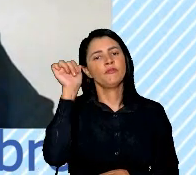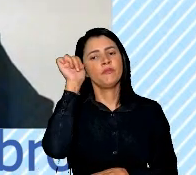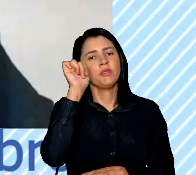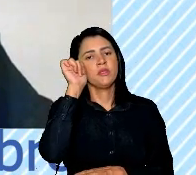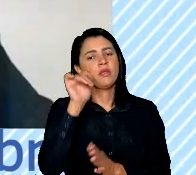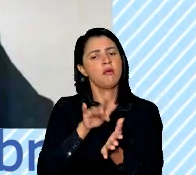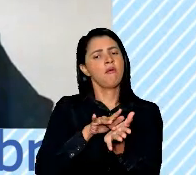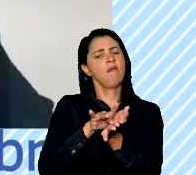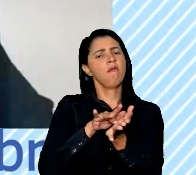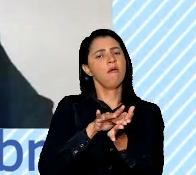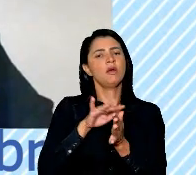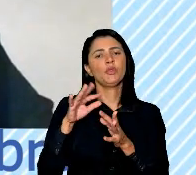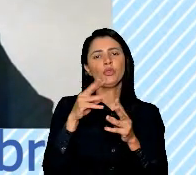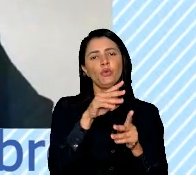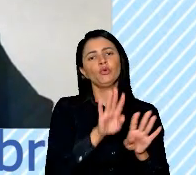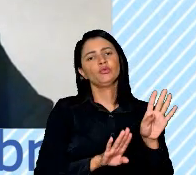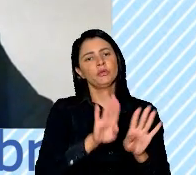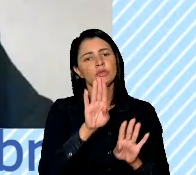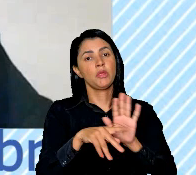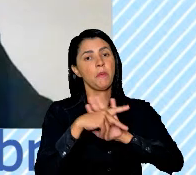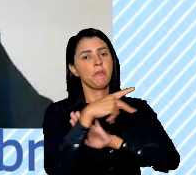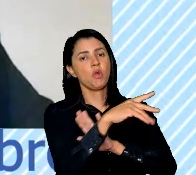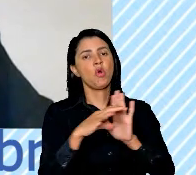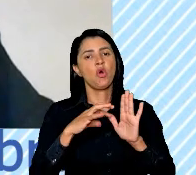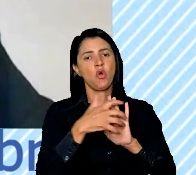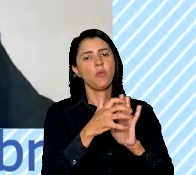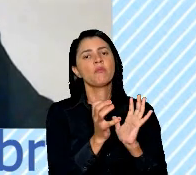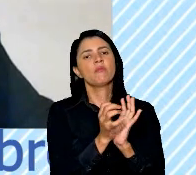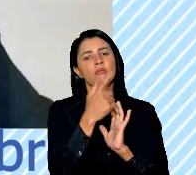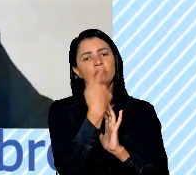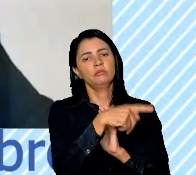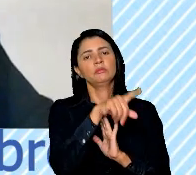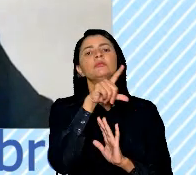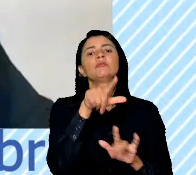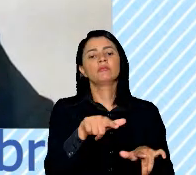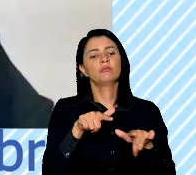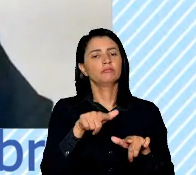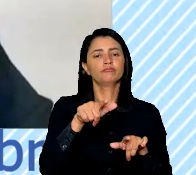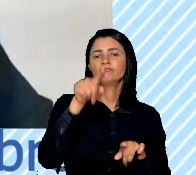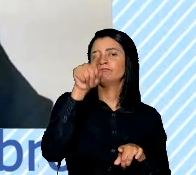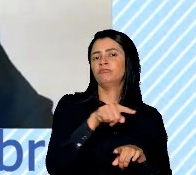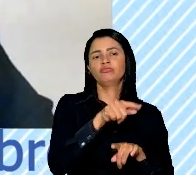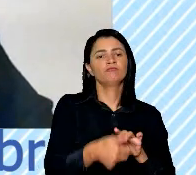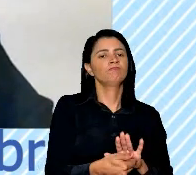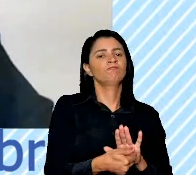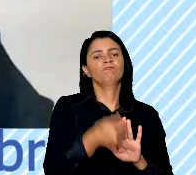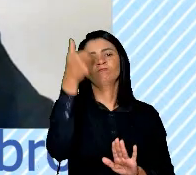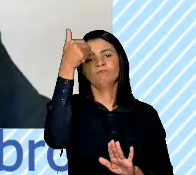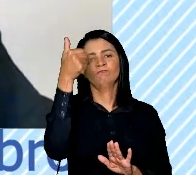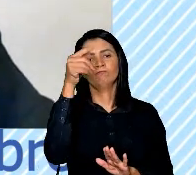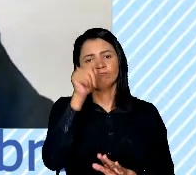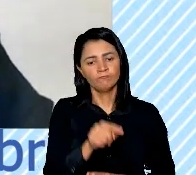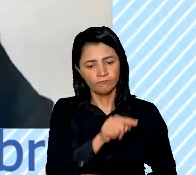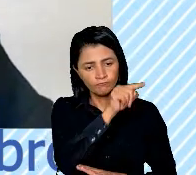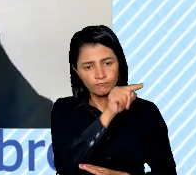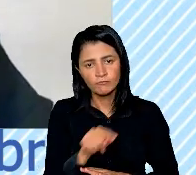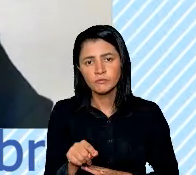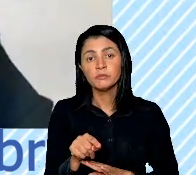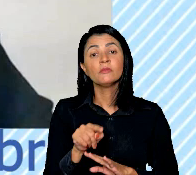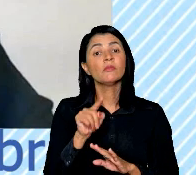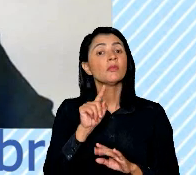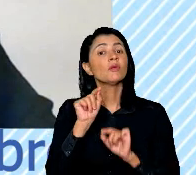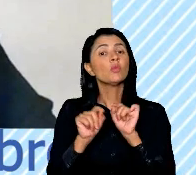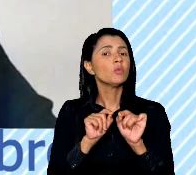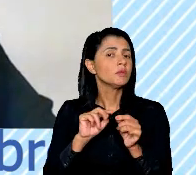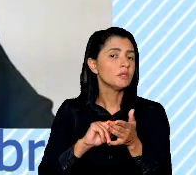fictícias, todos os candidatos da chapa respectiva devem ter seus diplomas cassados. Significa dizer, portanto, que